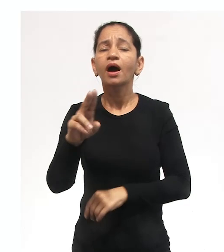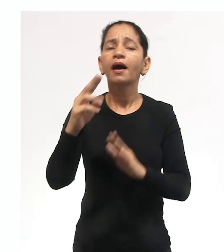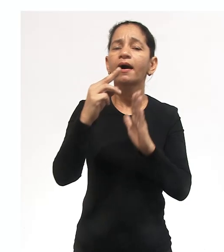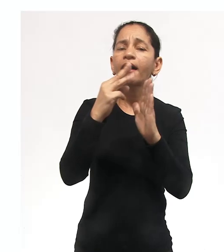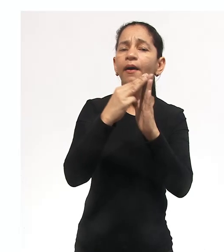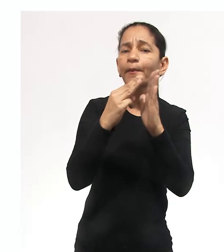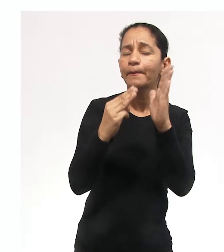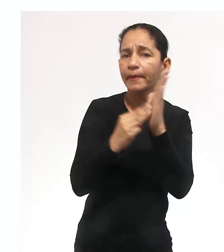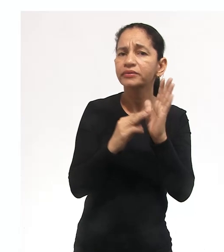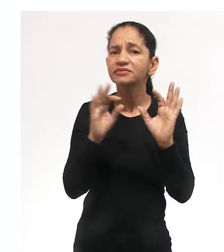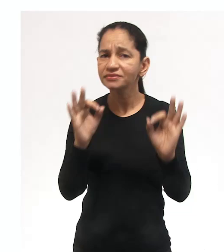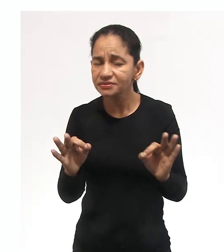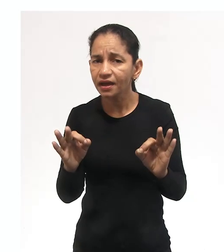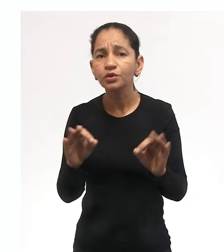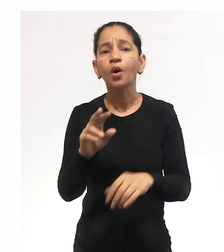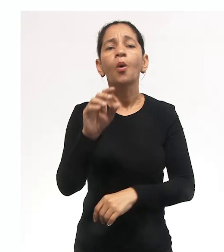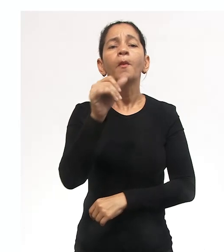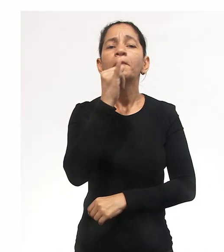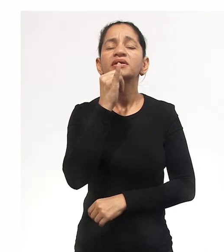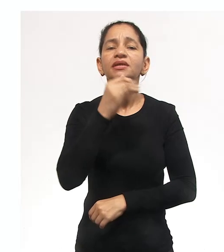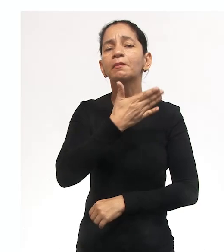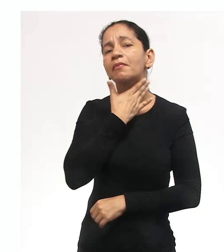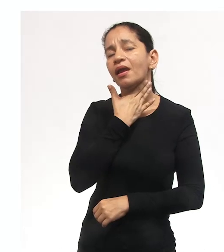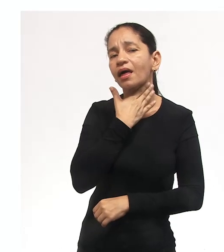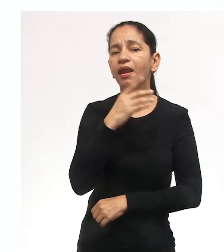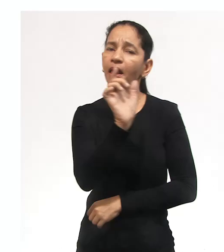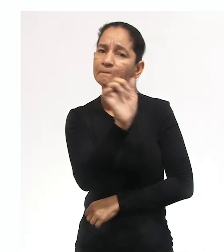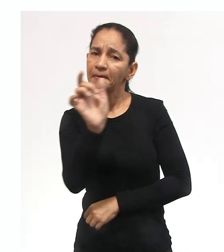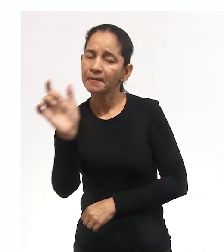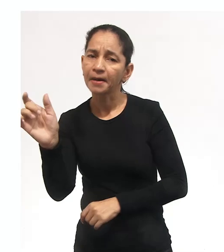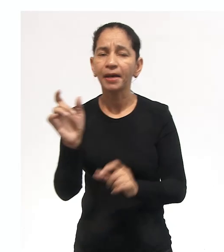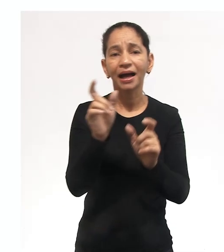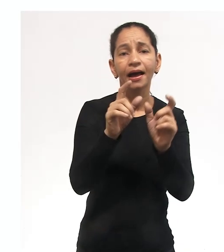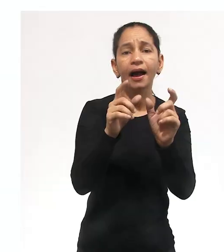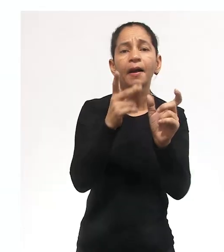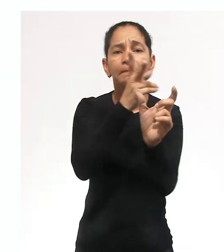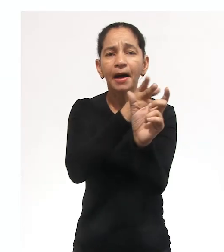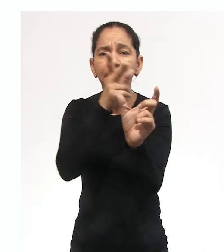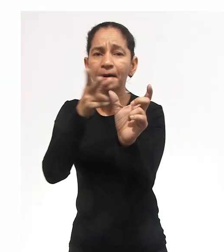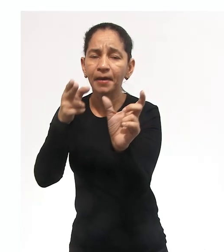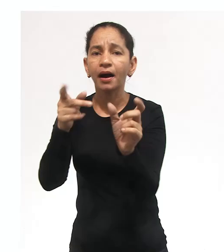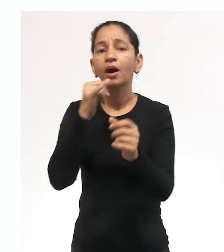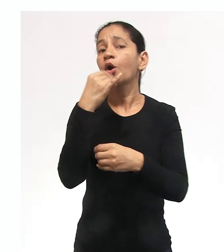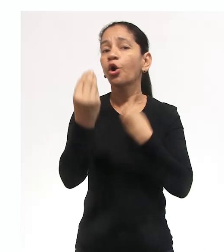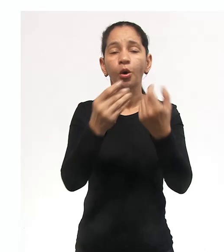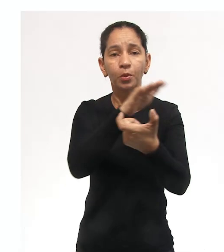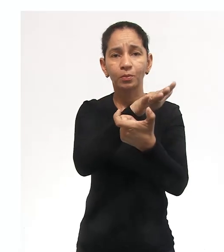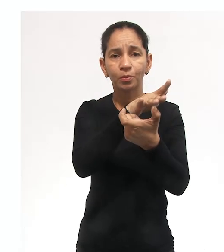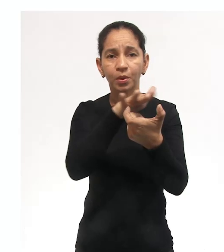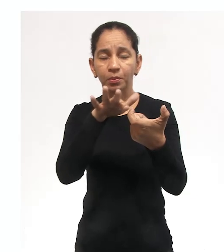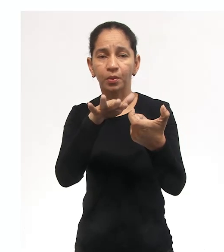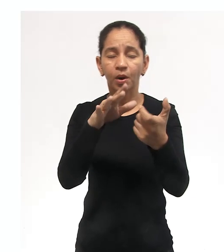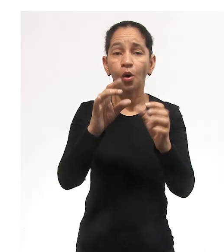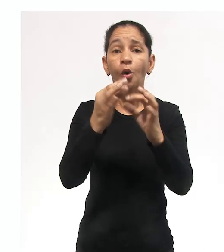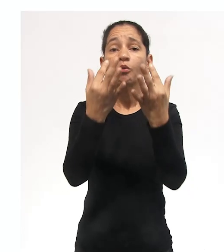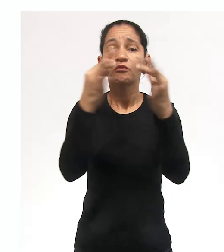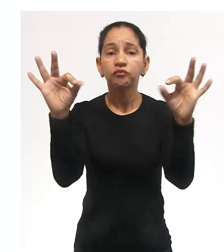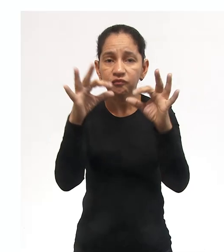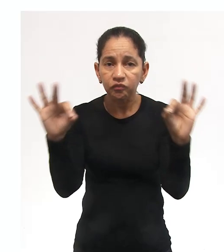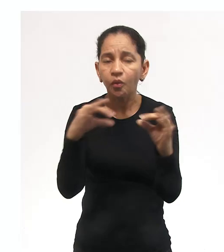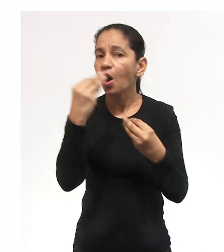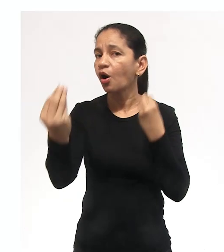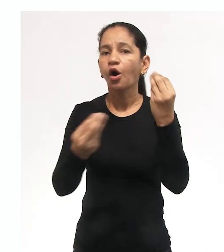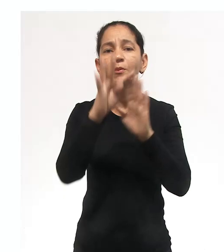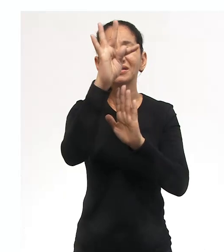você vai utilizar. Vai ser a soletração, o fônico, o silábico, a palavração, a